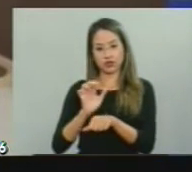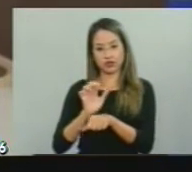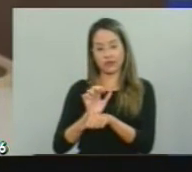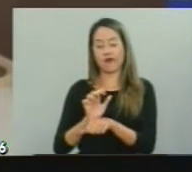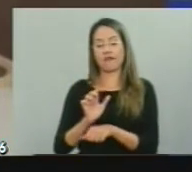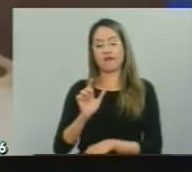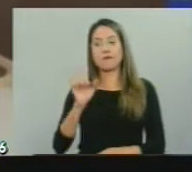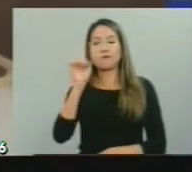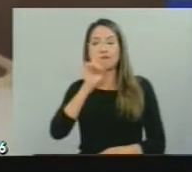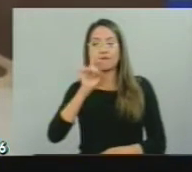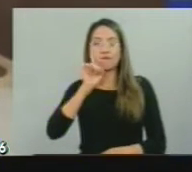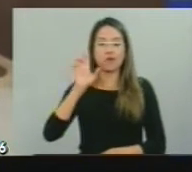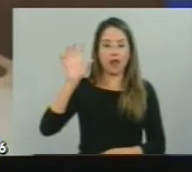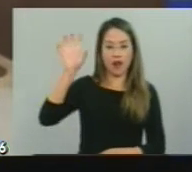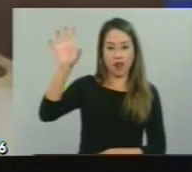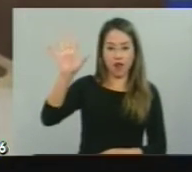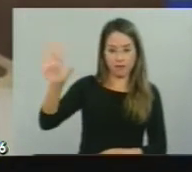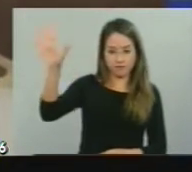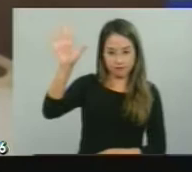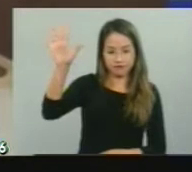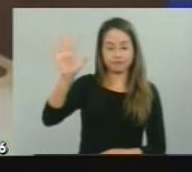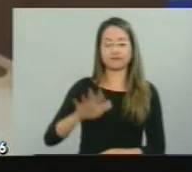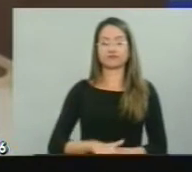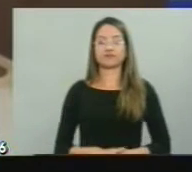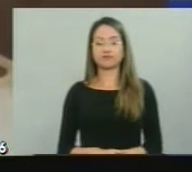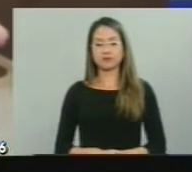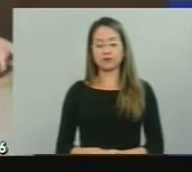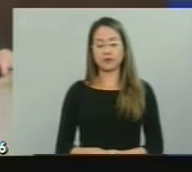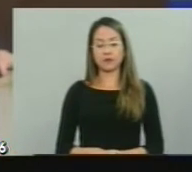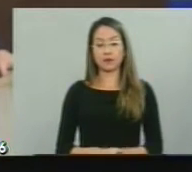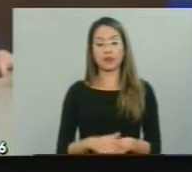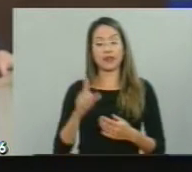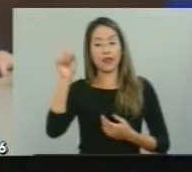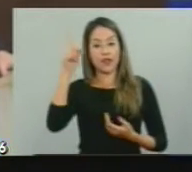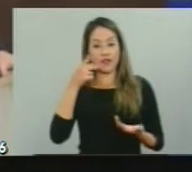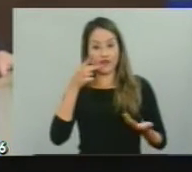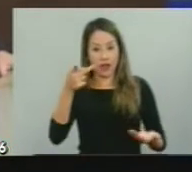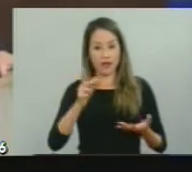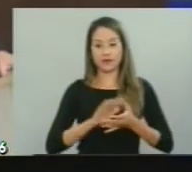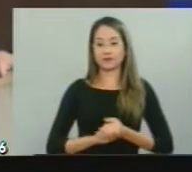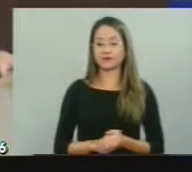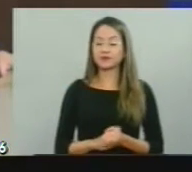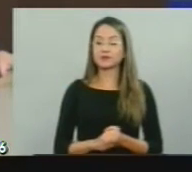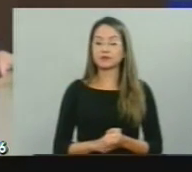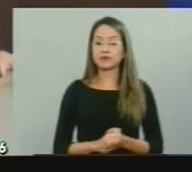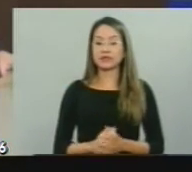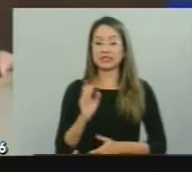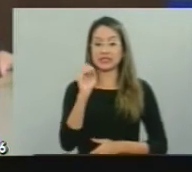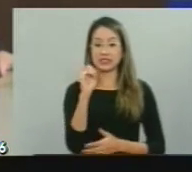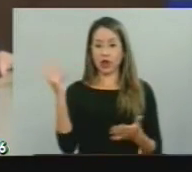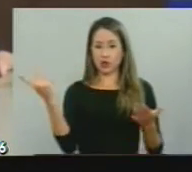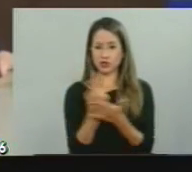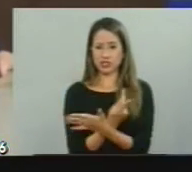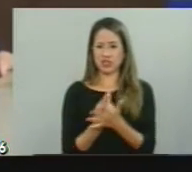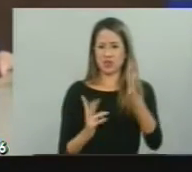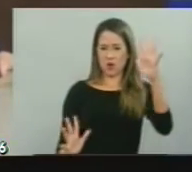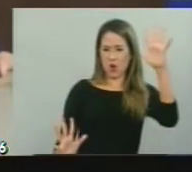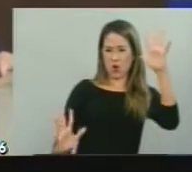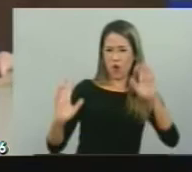state, o estado do bem-estar social. Ele dizia: na guerra de classes,